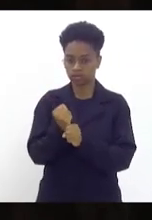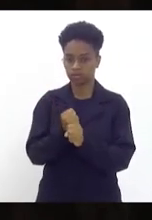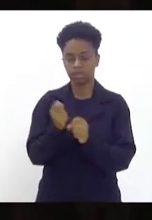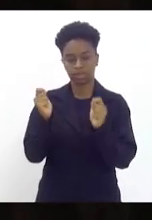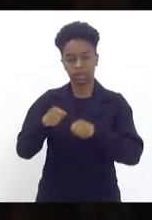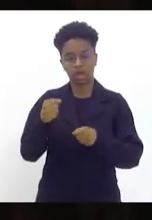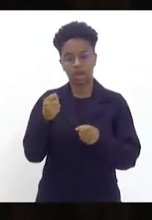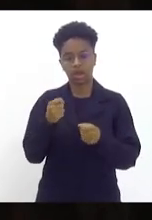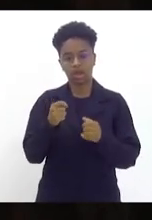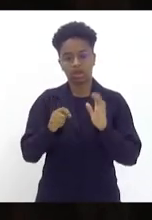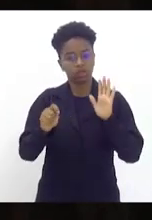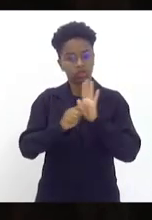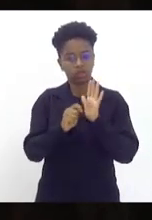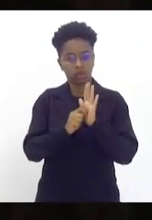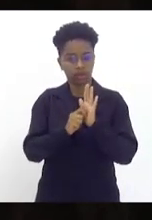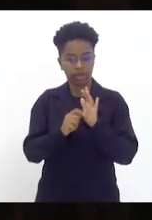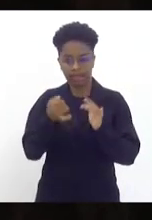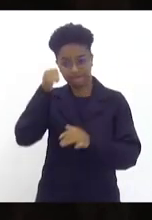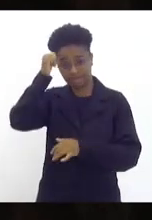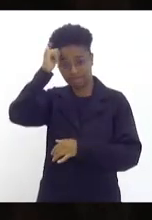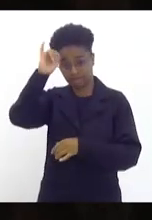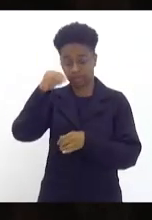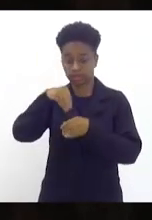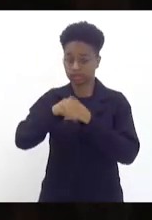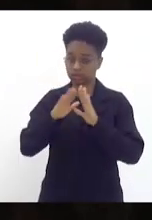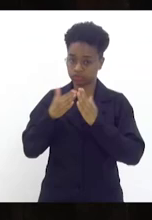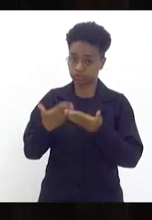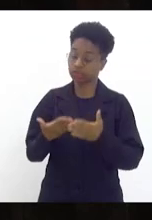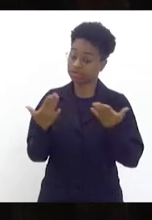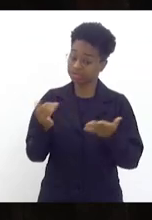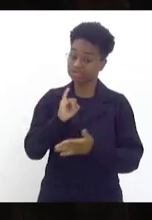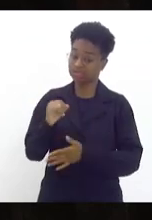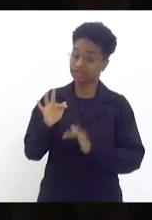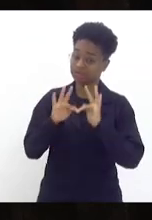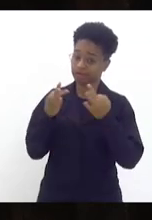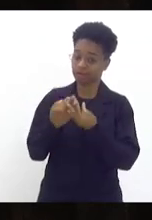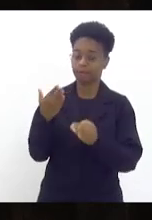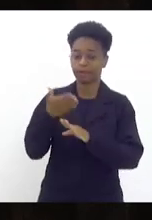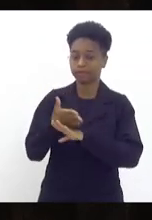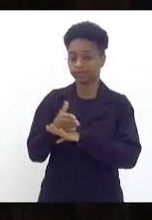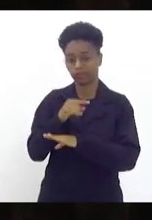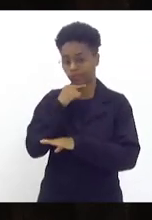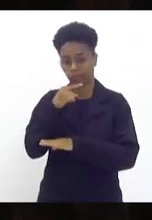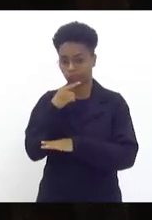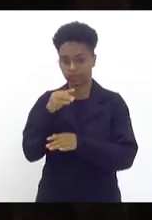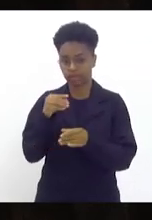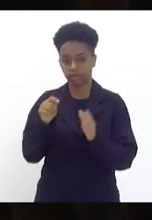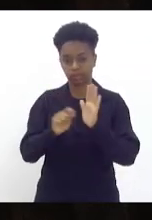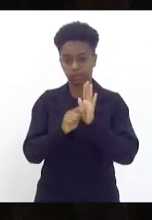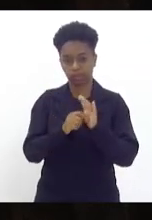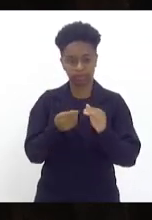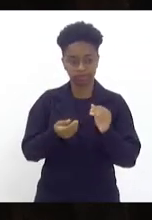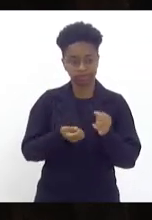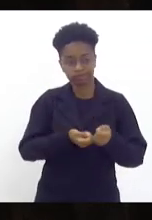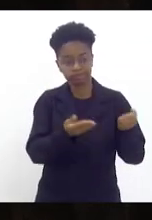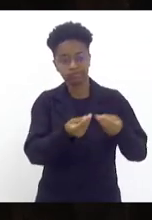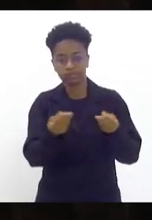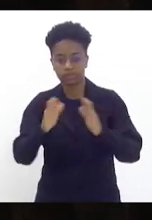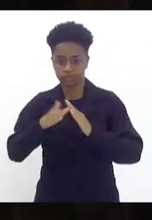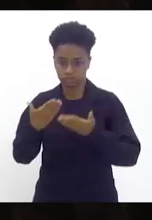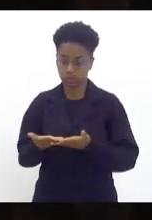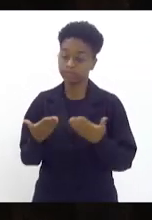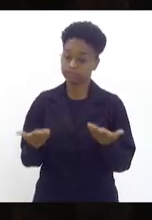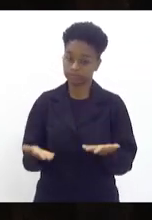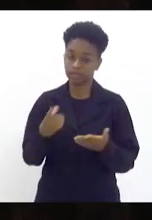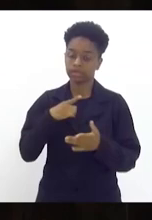drogas não entrassem na escola. Né? E se os pais estão mais presentes, não entra. Né? E foi um trabalho